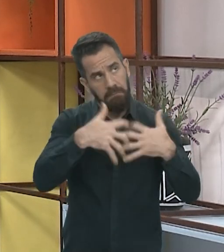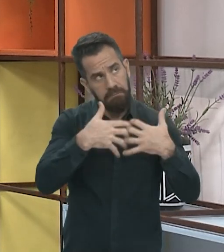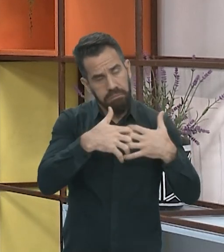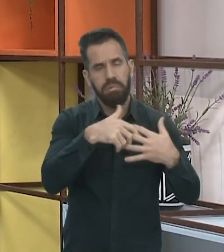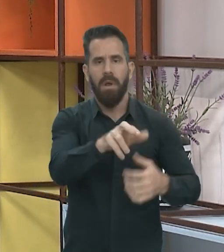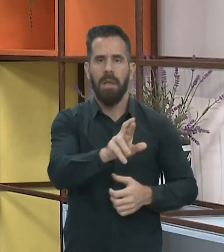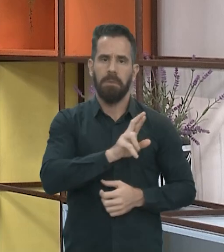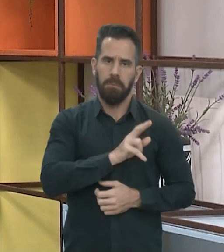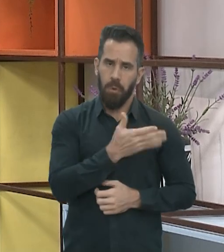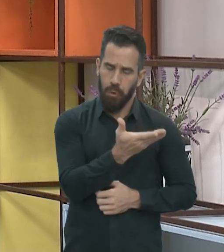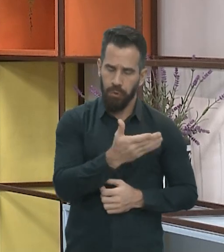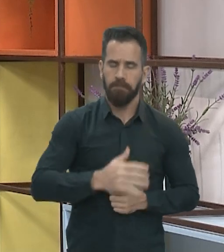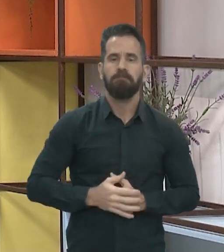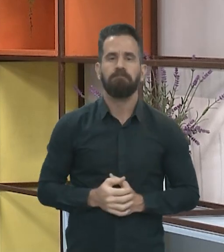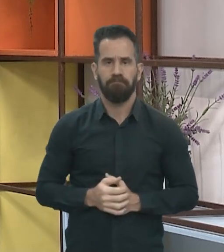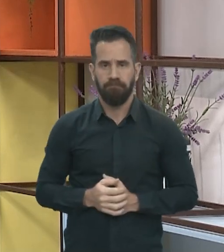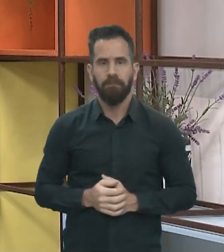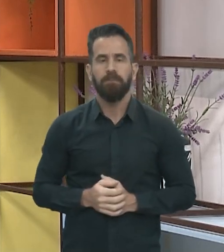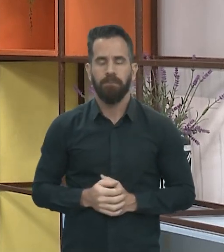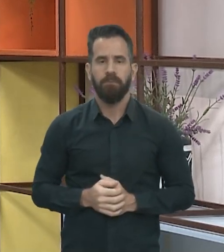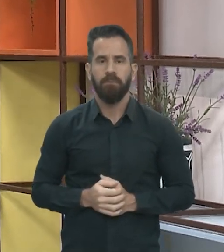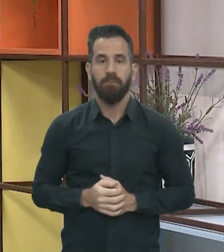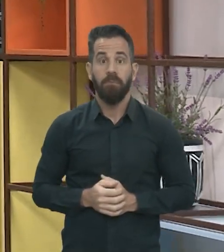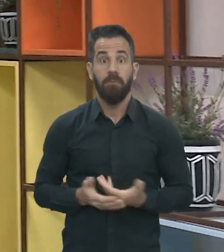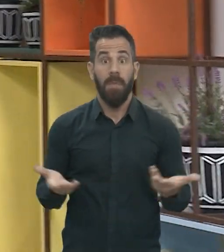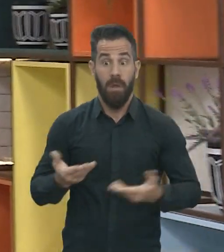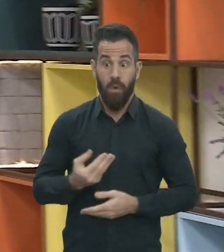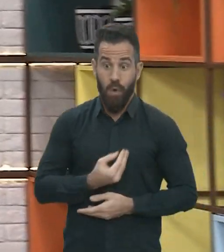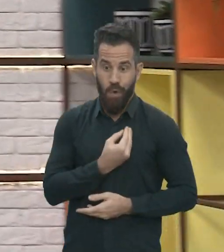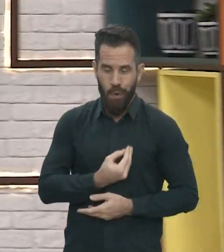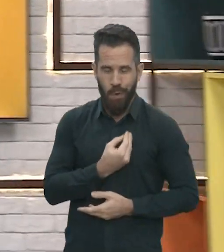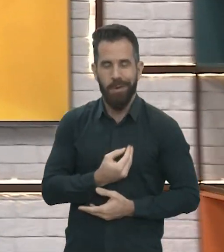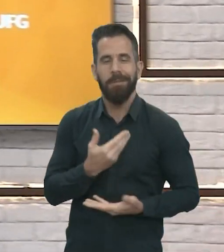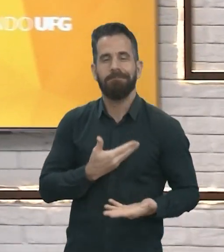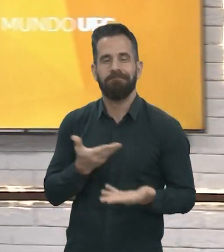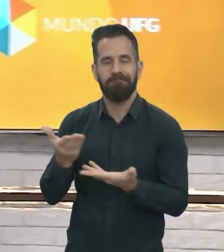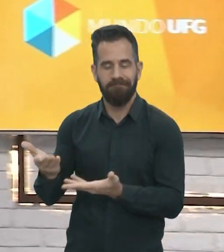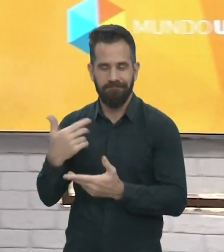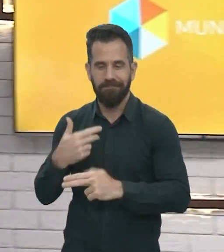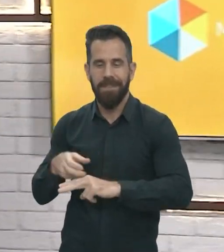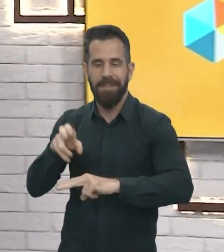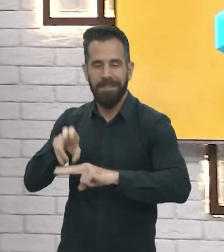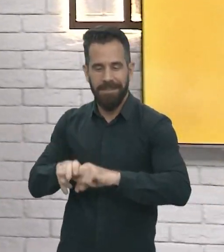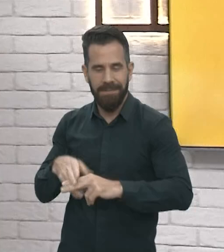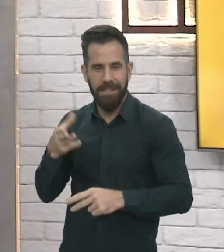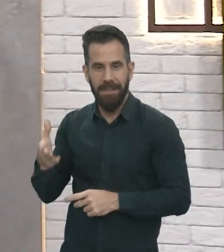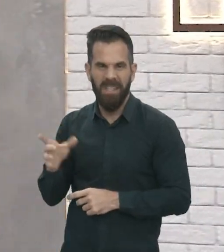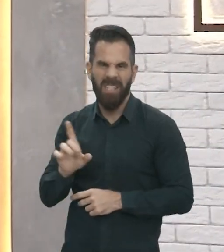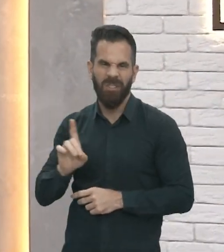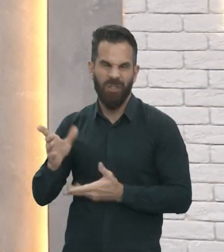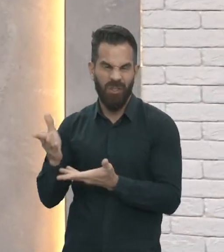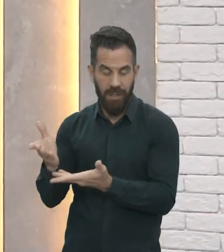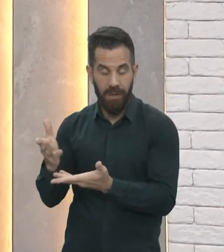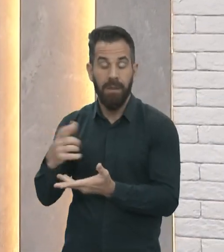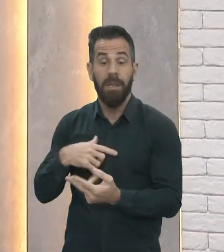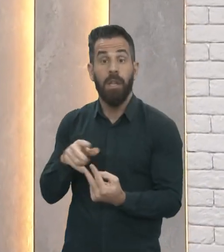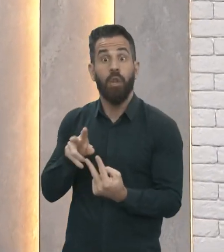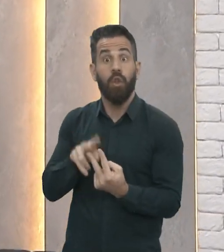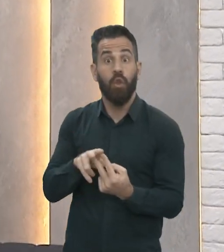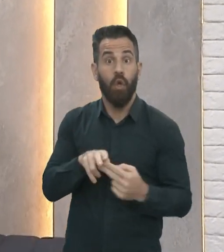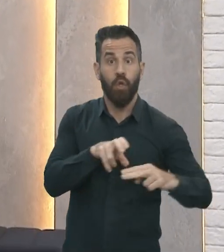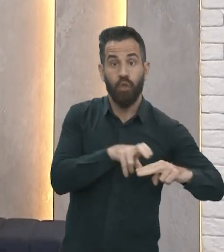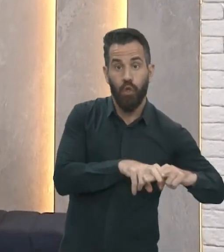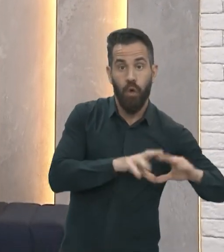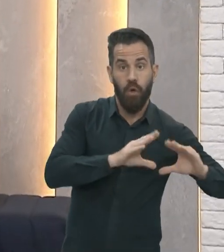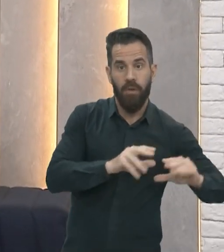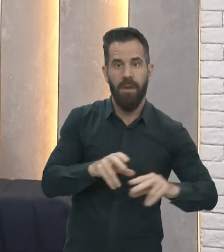integrantes da chapa. Então agora eu saio desse lado do estúdio, vou caminhando aqui já para o lado direito, onde estão 2 sofás. Eu me